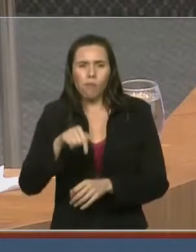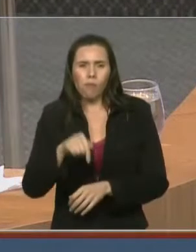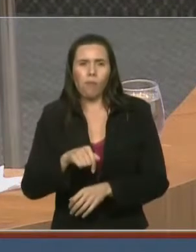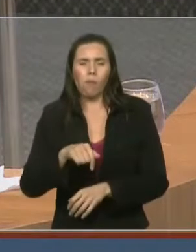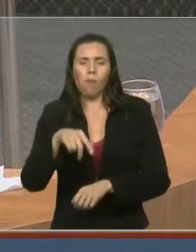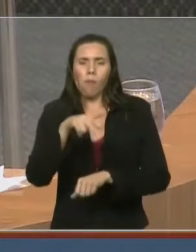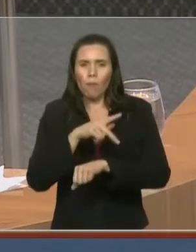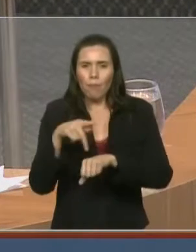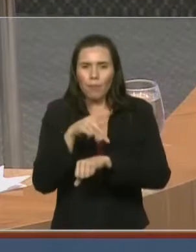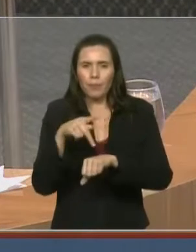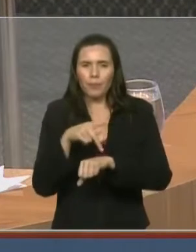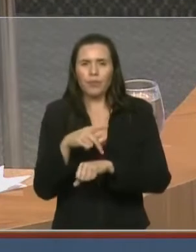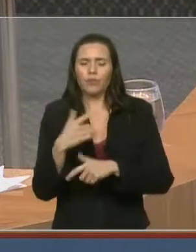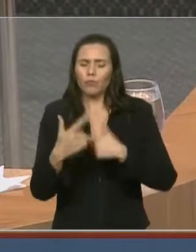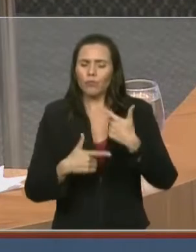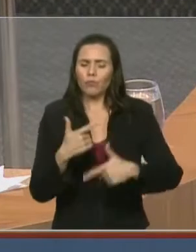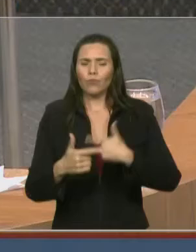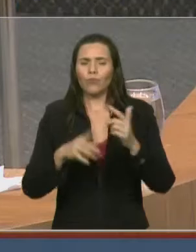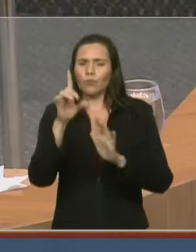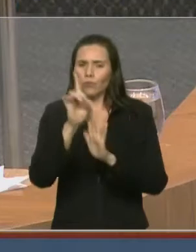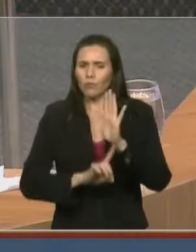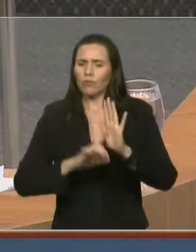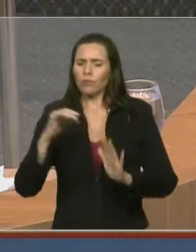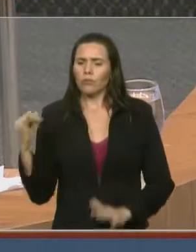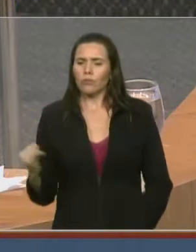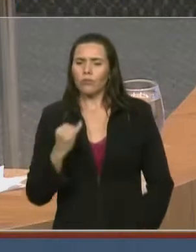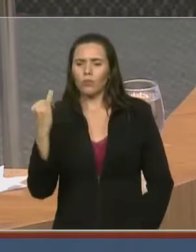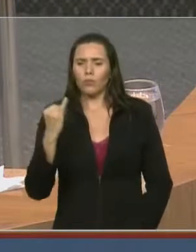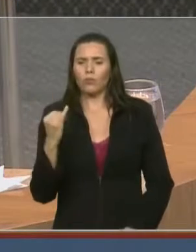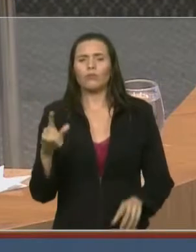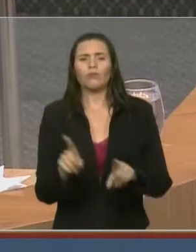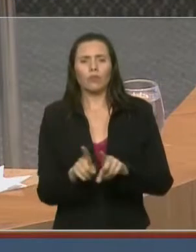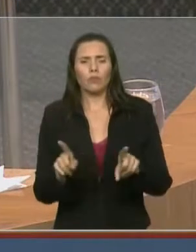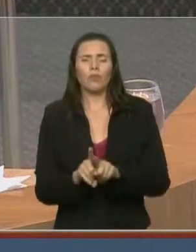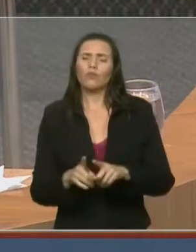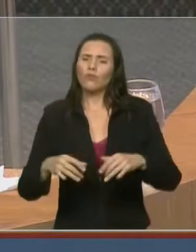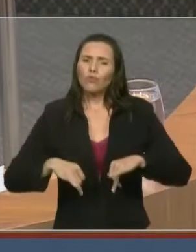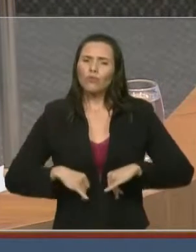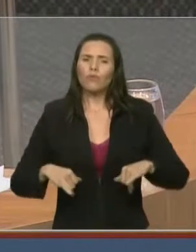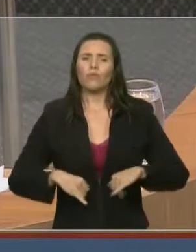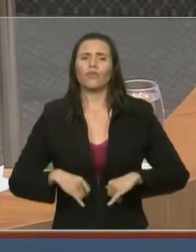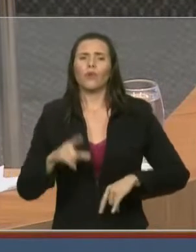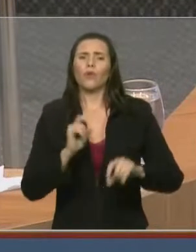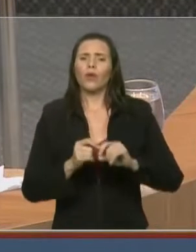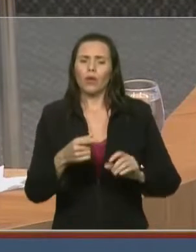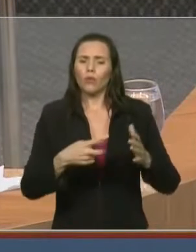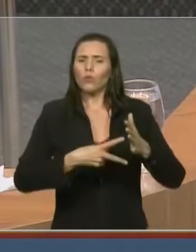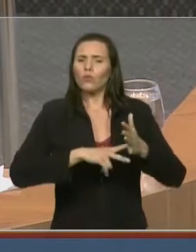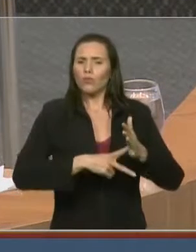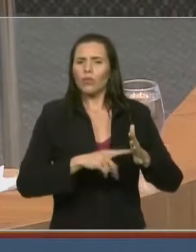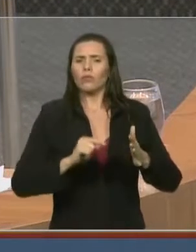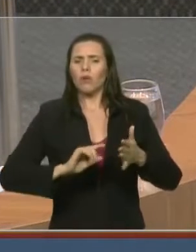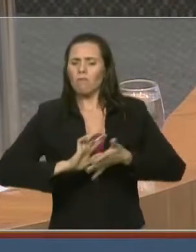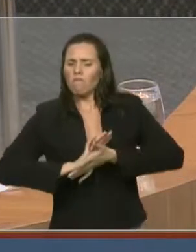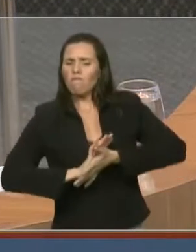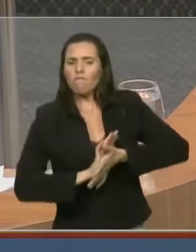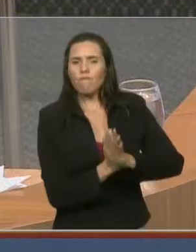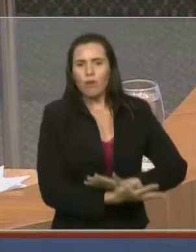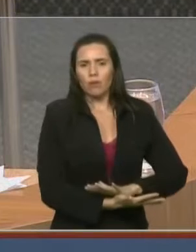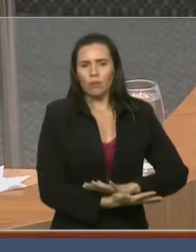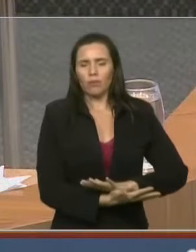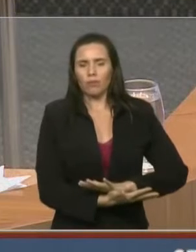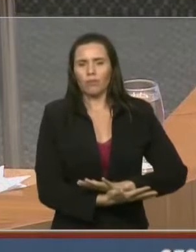na luta por direitos fundamentais, também já sofreram reações repressoras